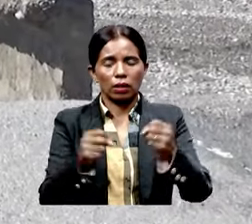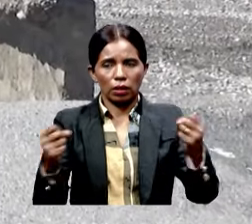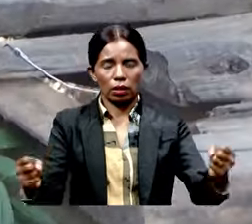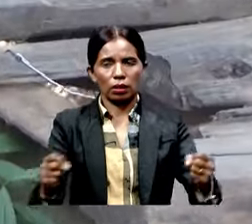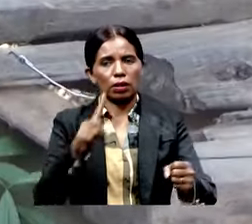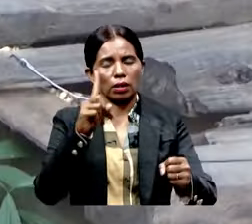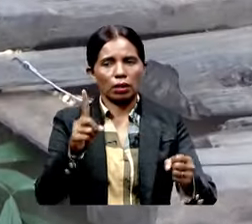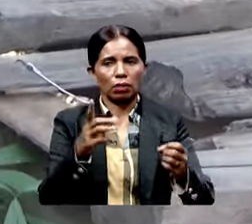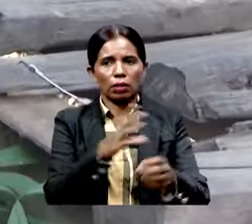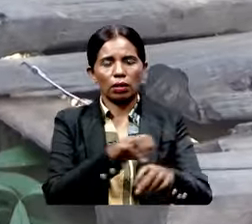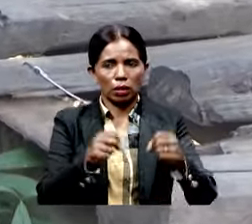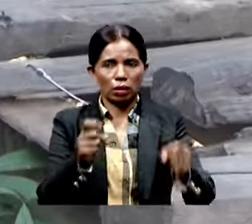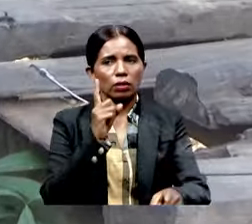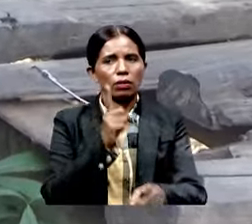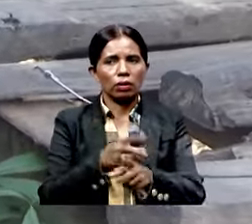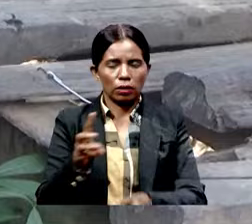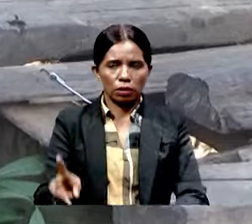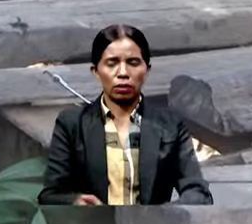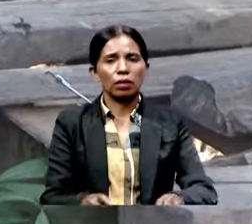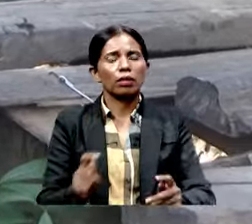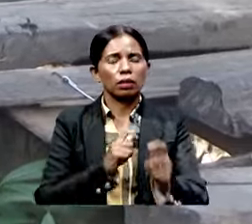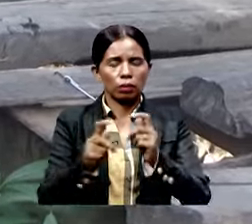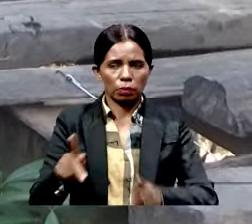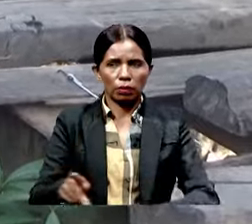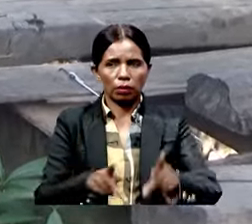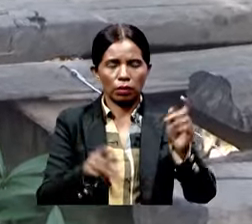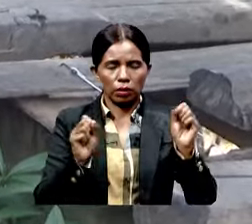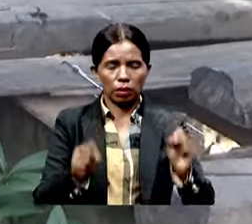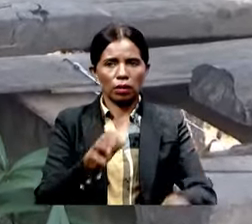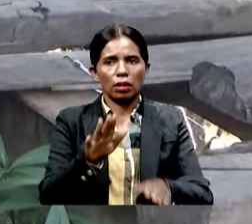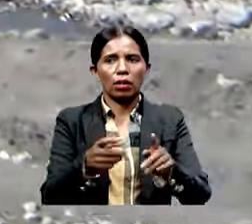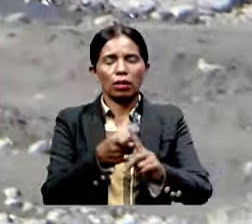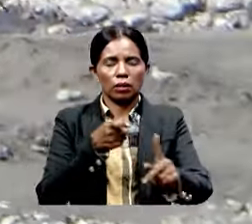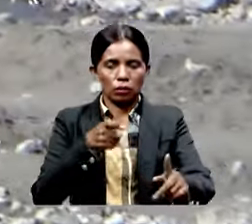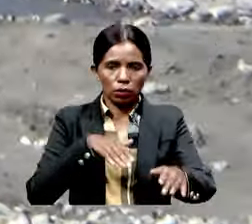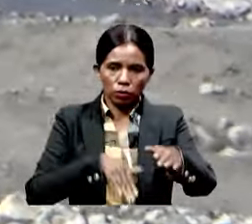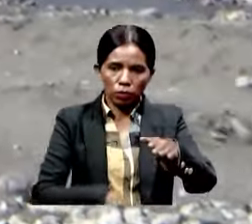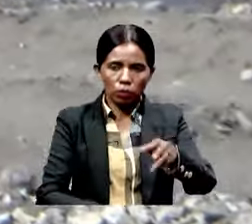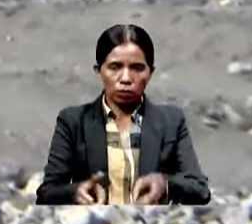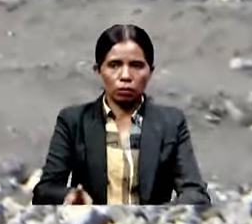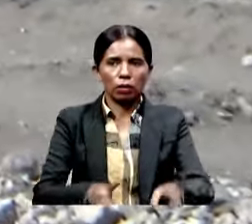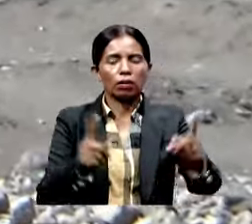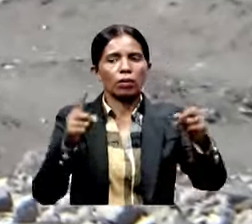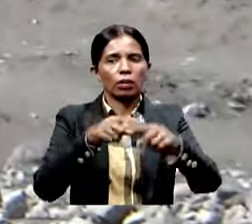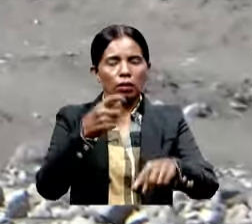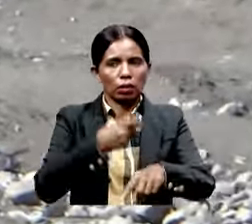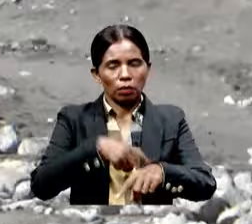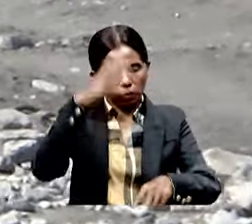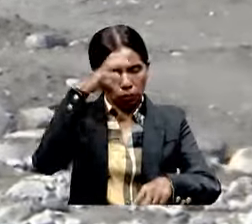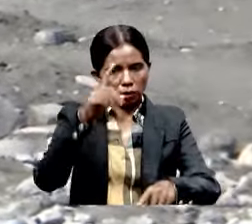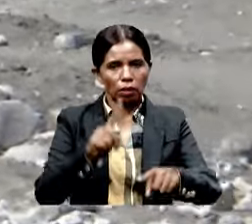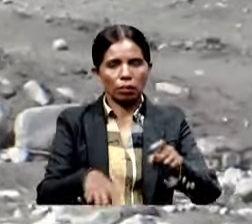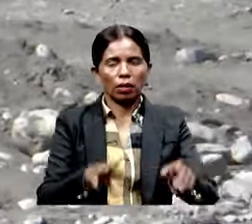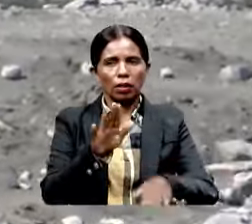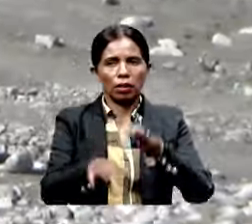condição graveona no né transporte público sira obrigado tem que halo movimento lihusi motalaran mas bem gira tempo dan sira labele halo